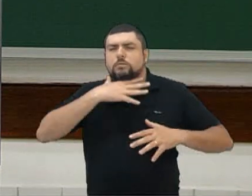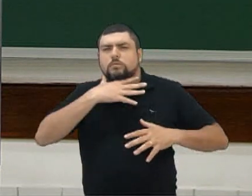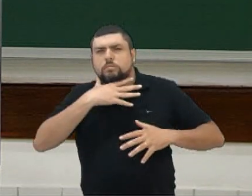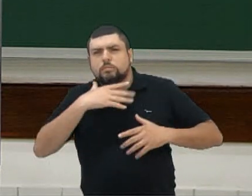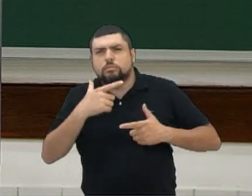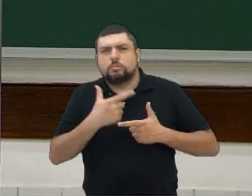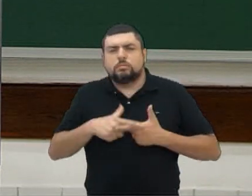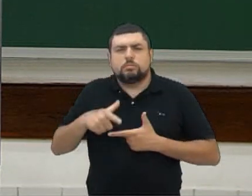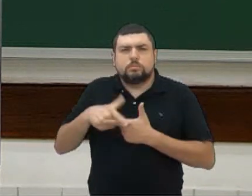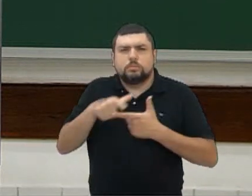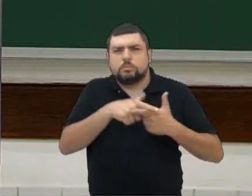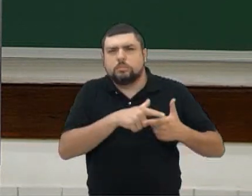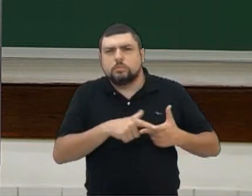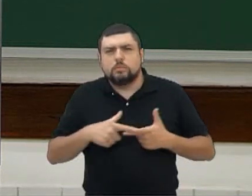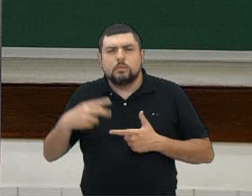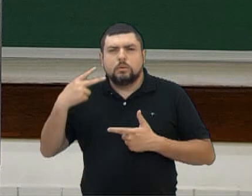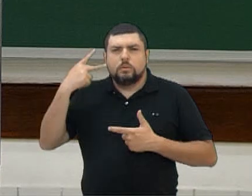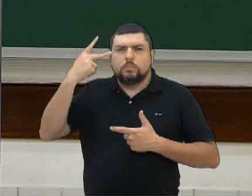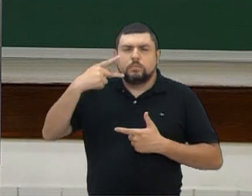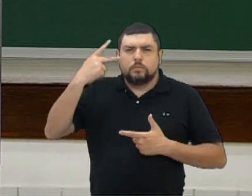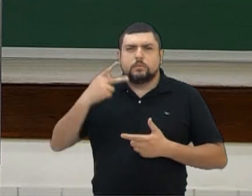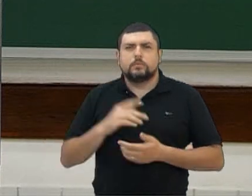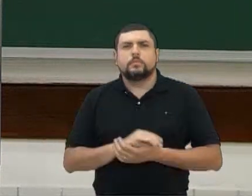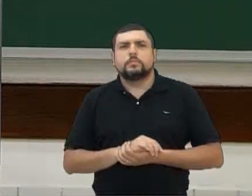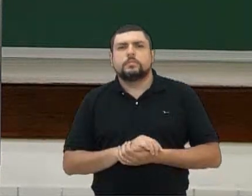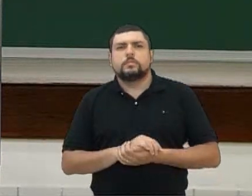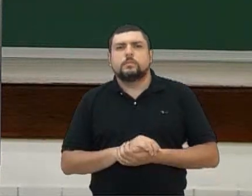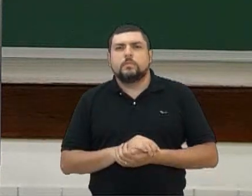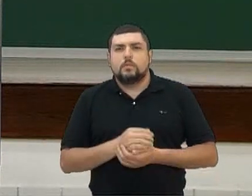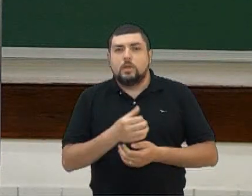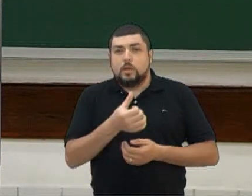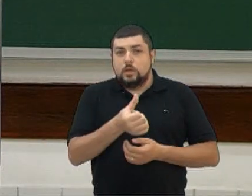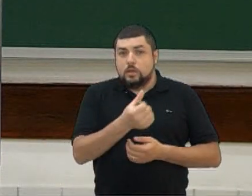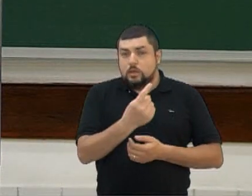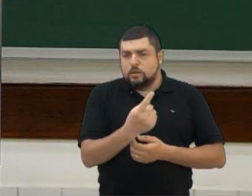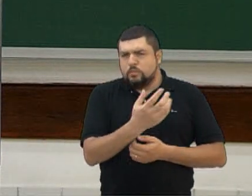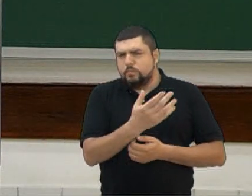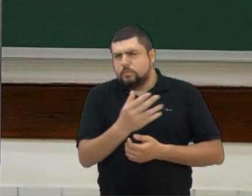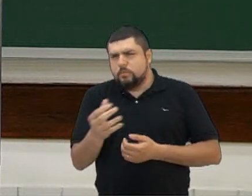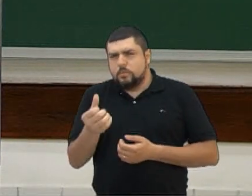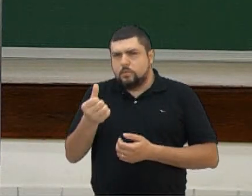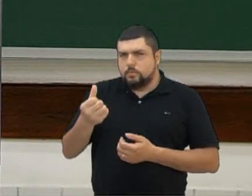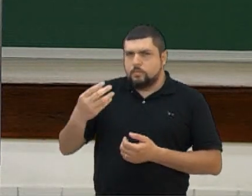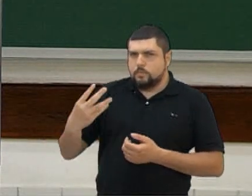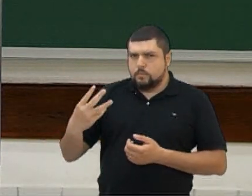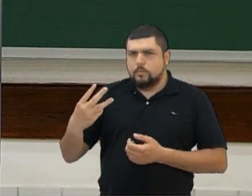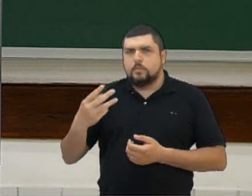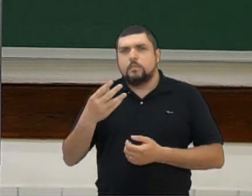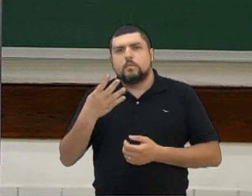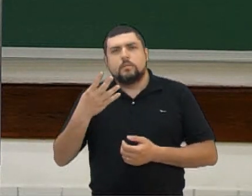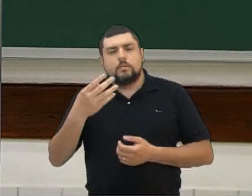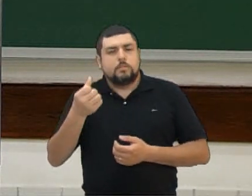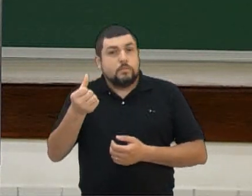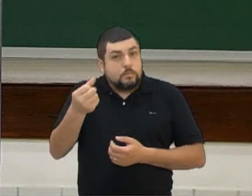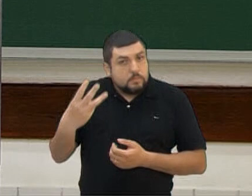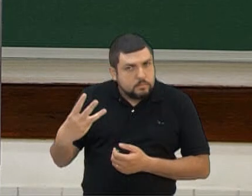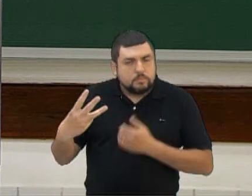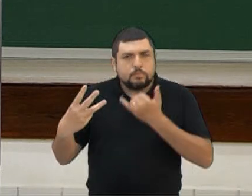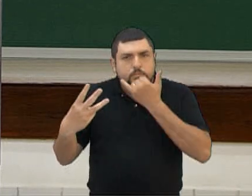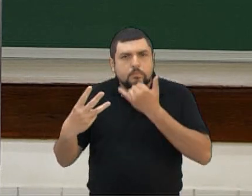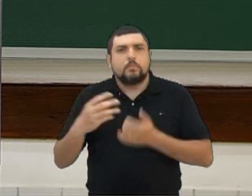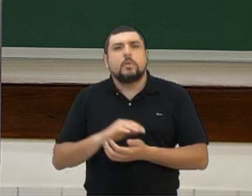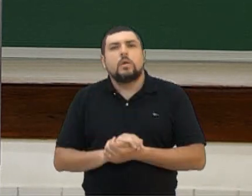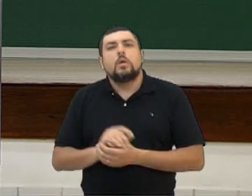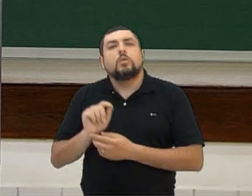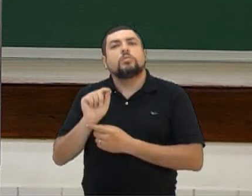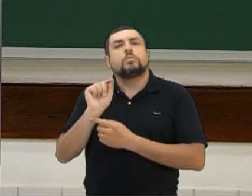anos do Brasil. De 61 a 63, a gente tem um período bastante complicado,